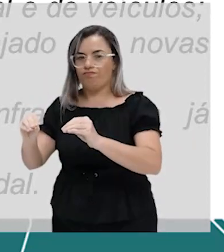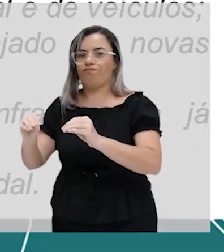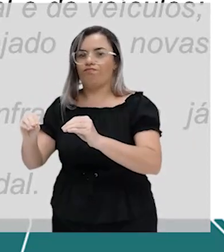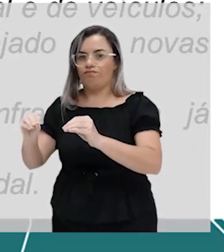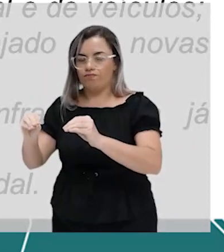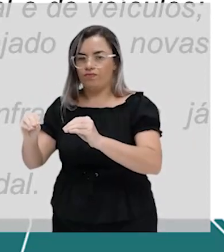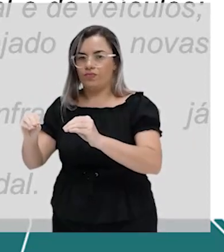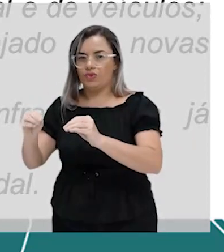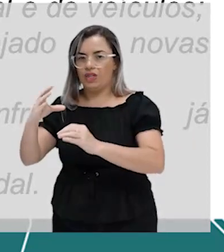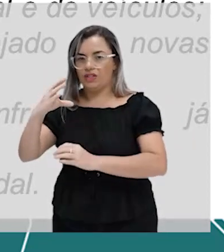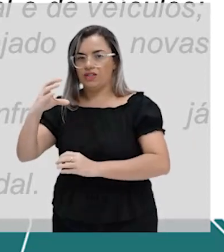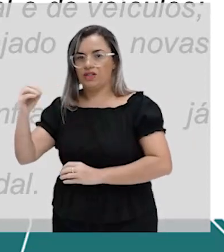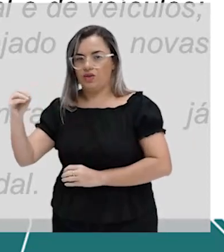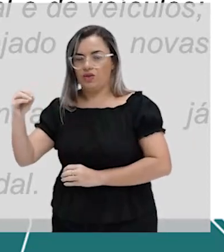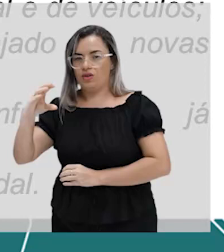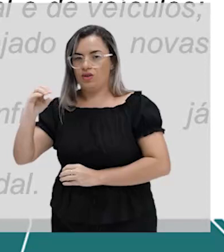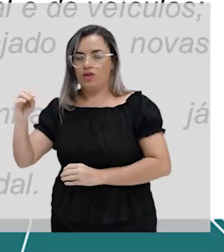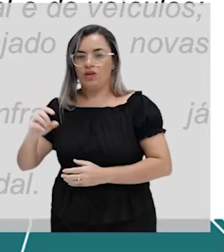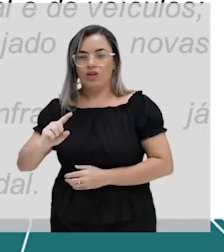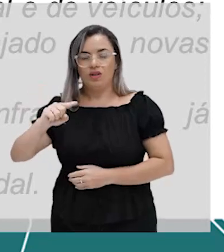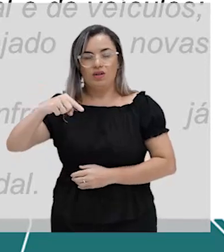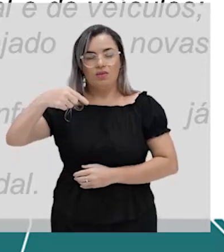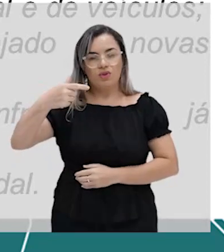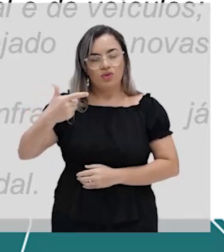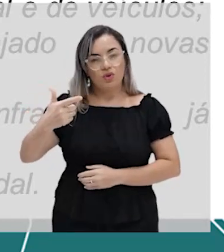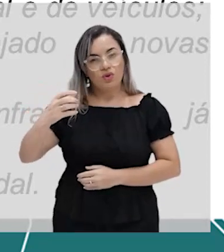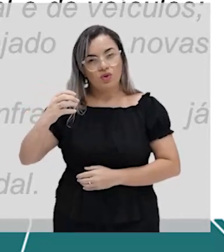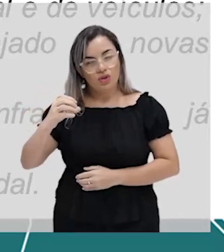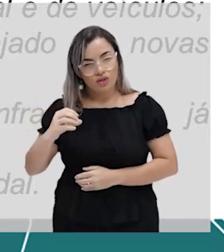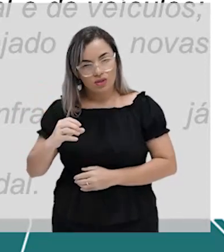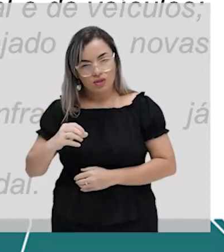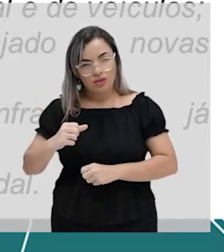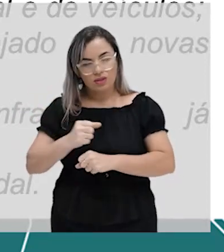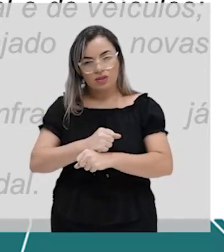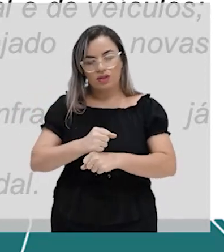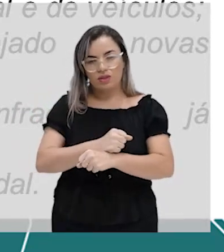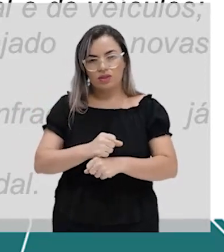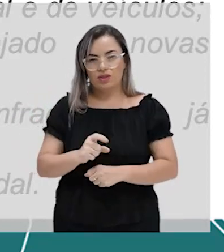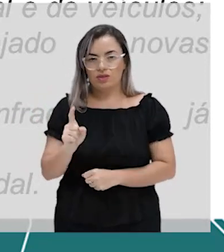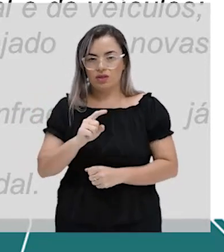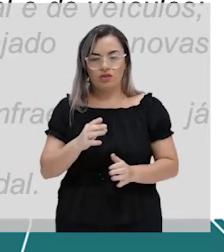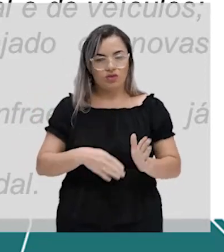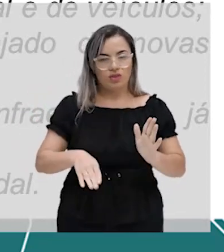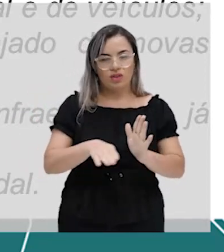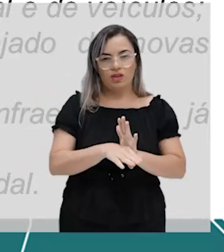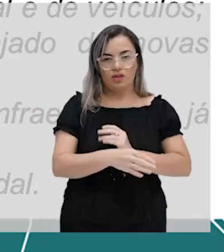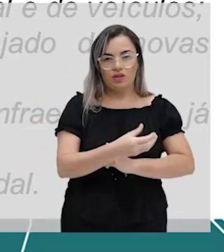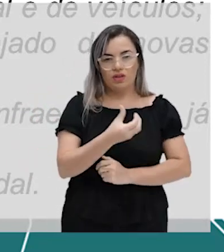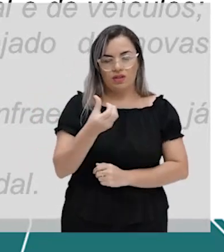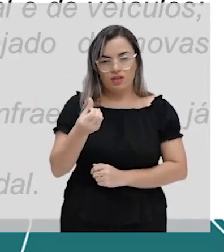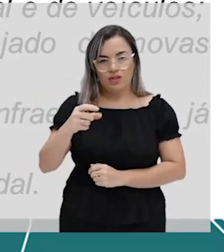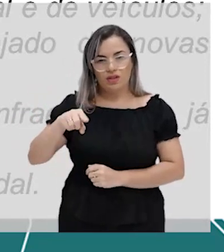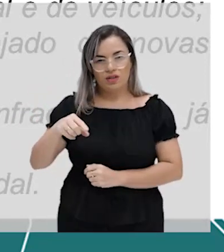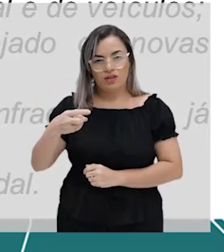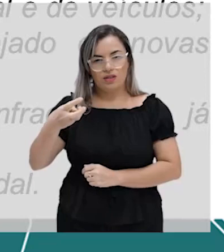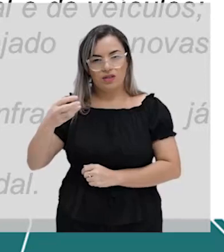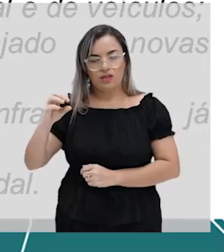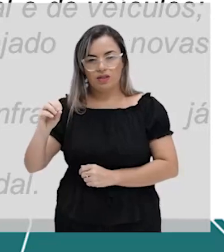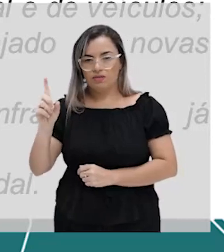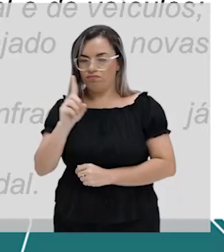universidade. 2 anos depois da universidade, quando eu pegava o ônibus 5h30, eu já não chegava às 6h30. Eu já chegava às 7